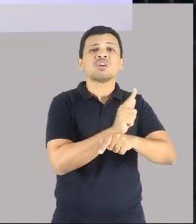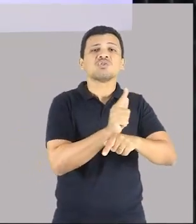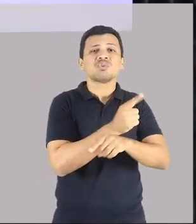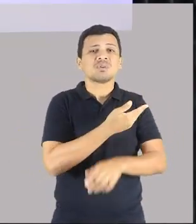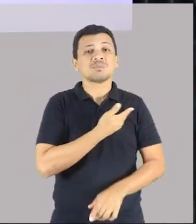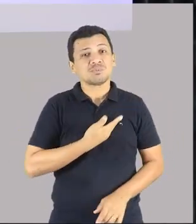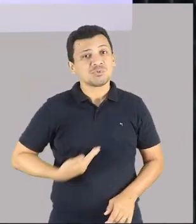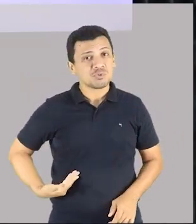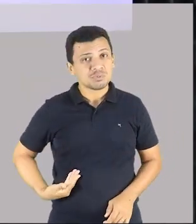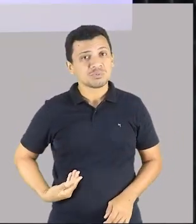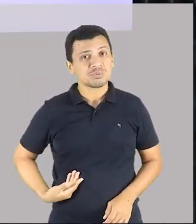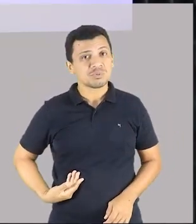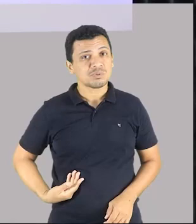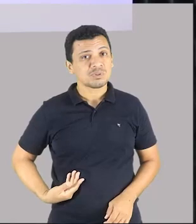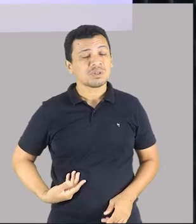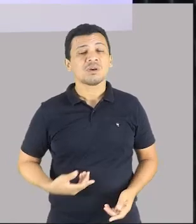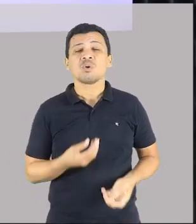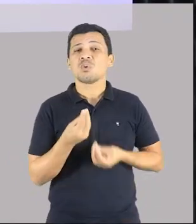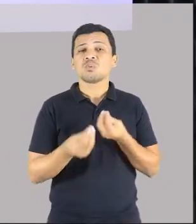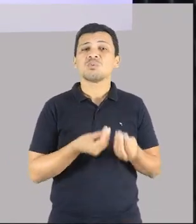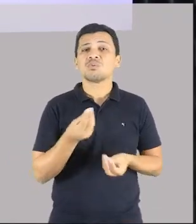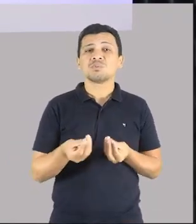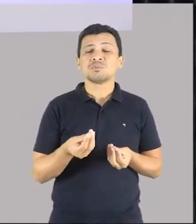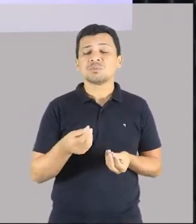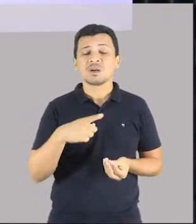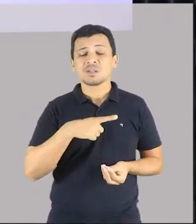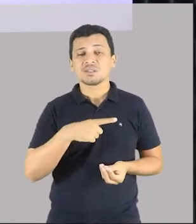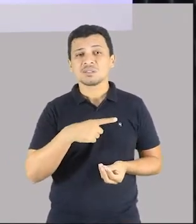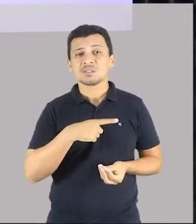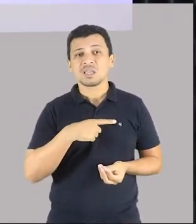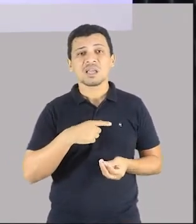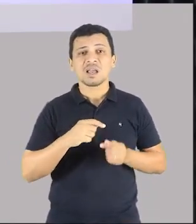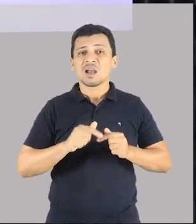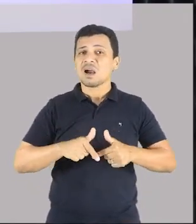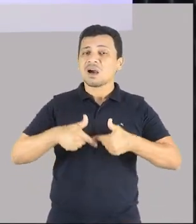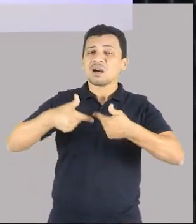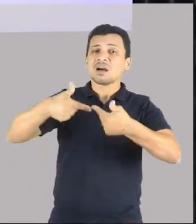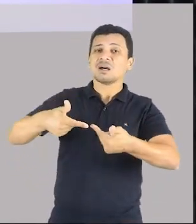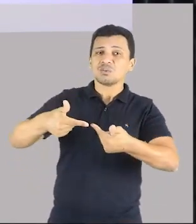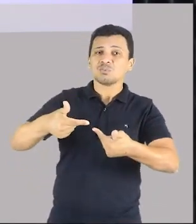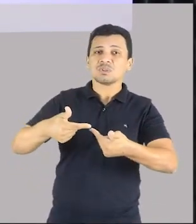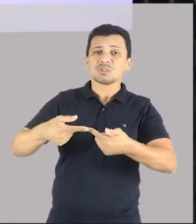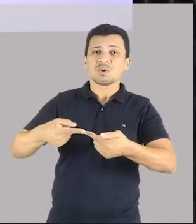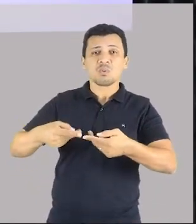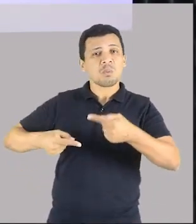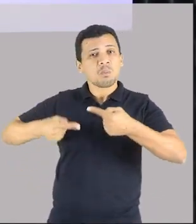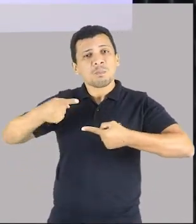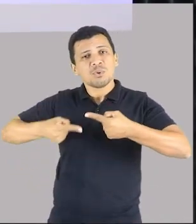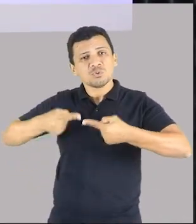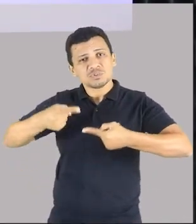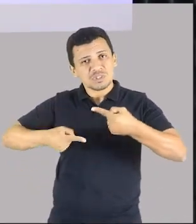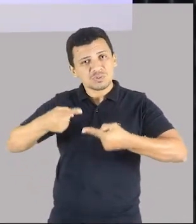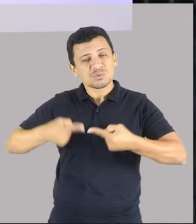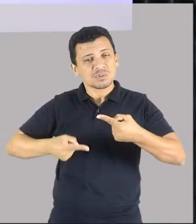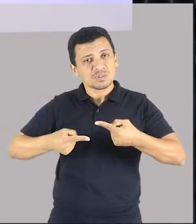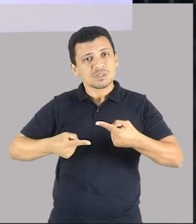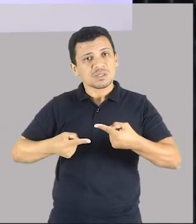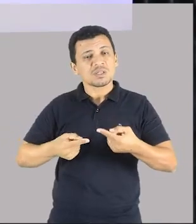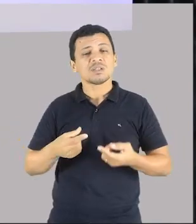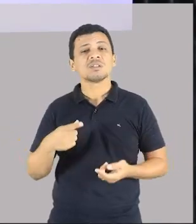de impor diretrizes para que a atuação dos entes políticos e dos agentes políticos